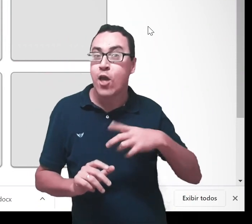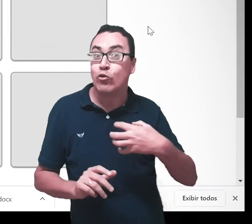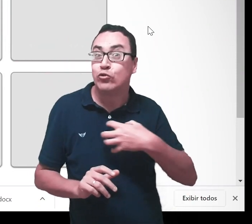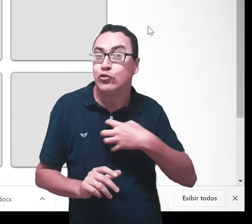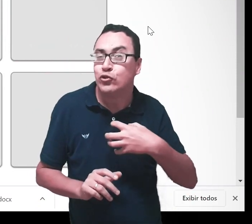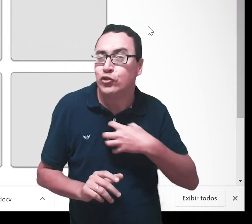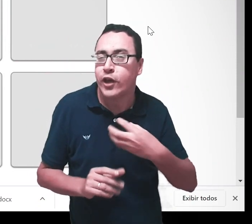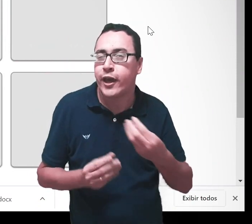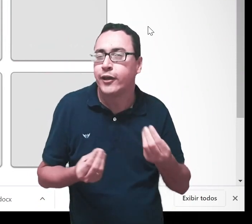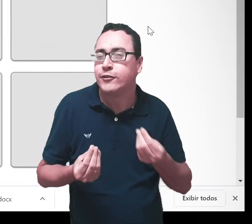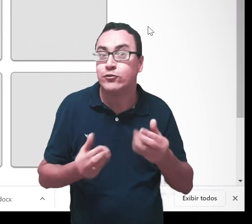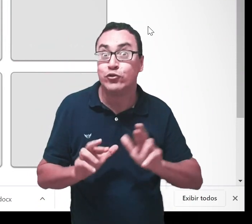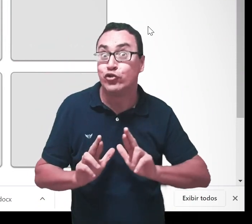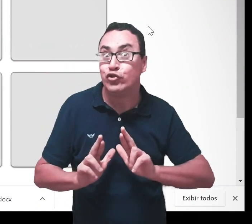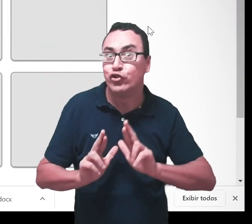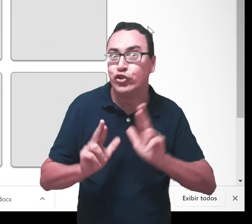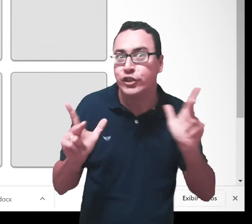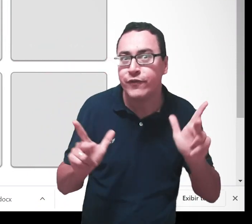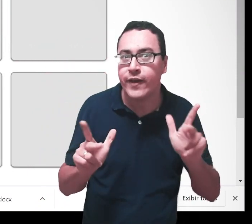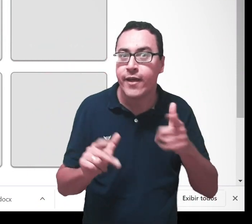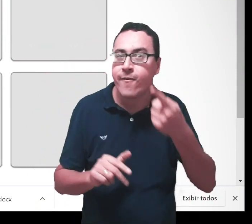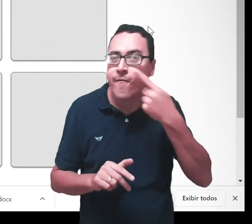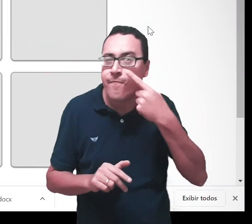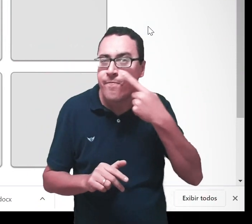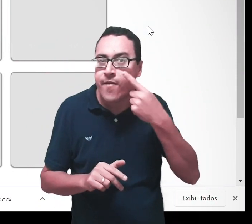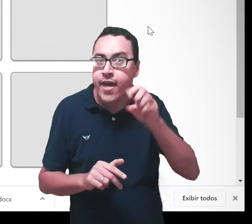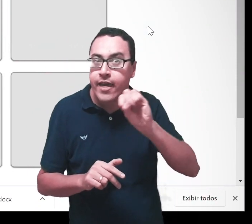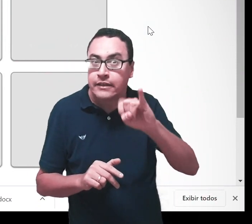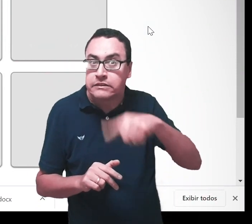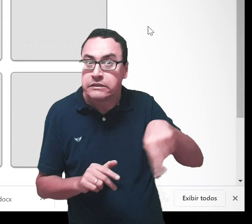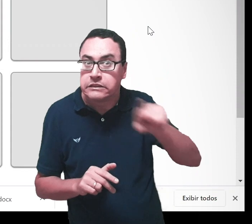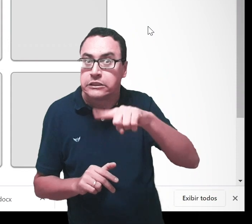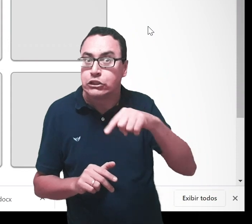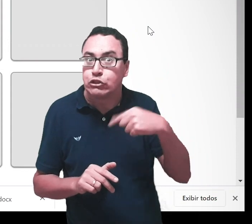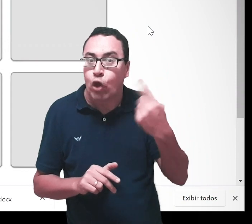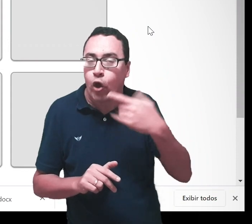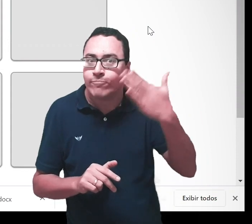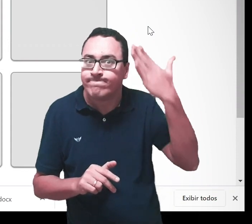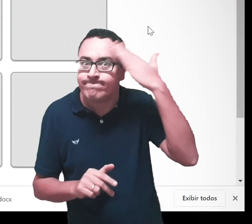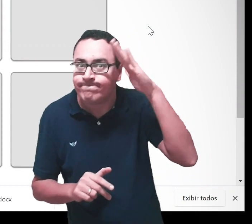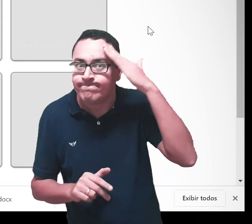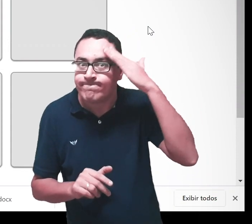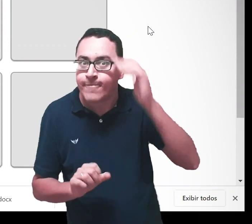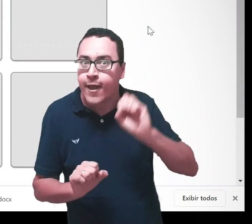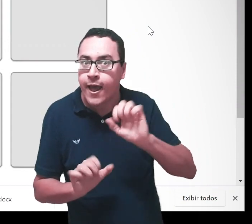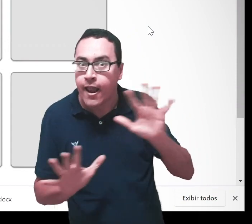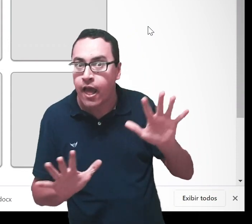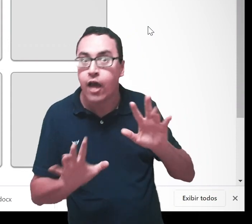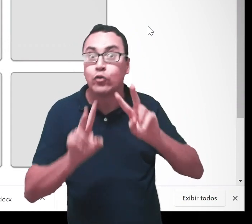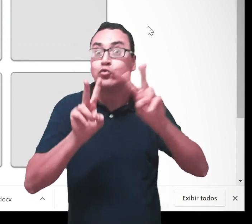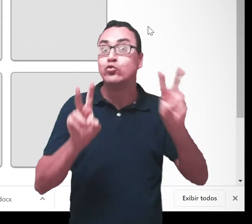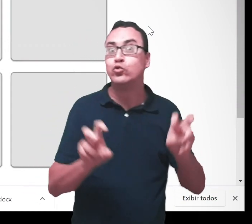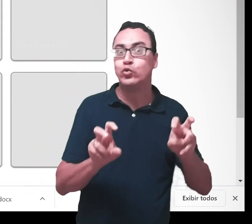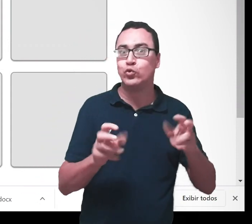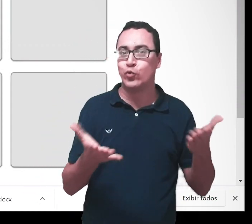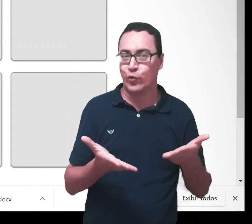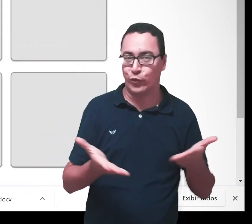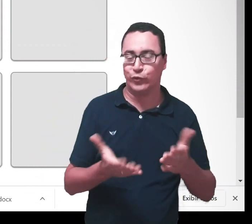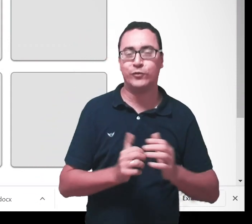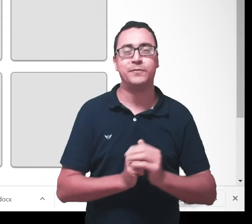jeito diferente de investigarmos o que estamos conversando no encontro de hoje.